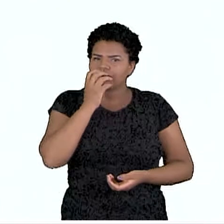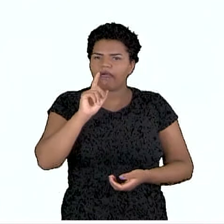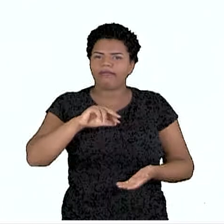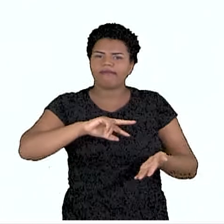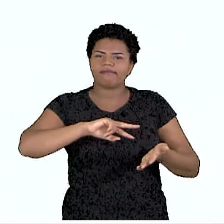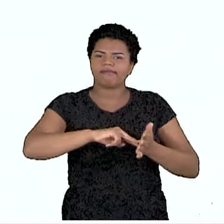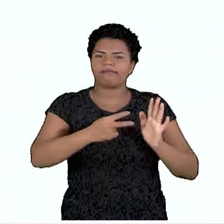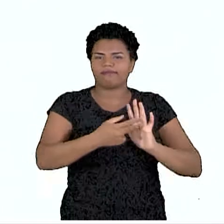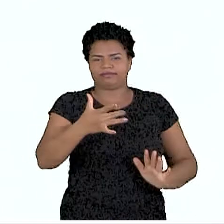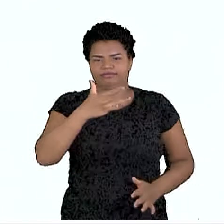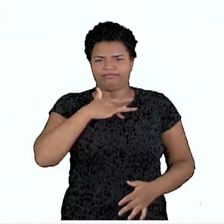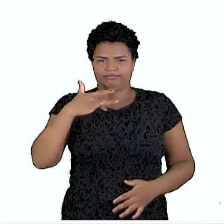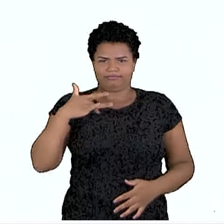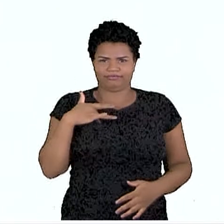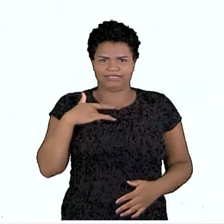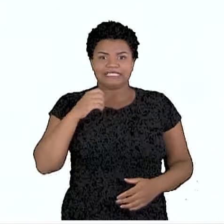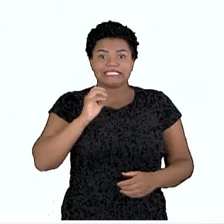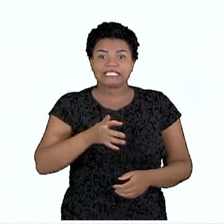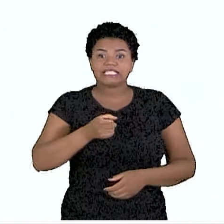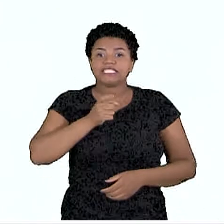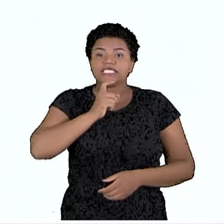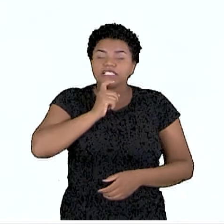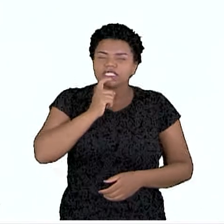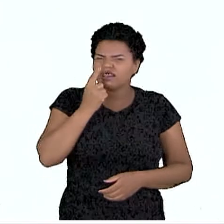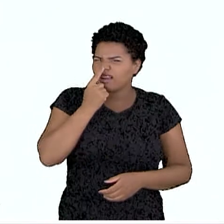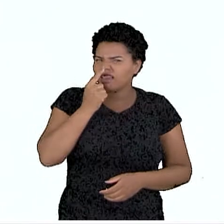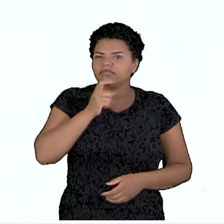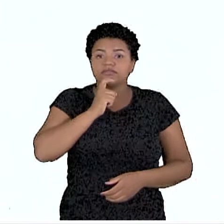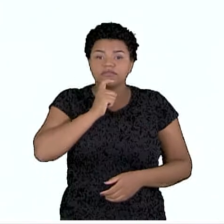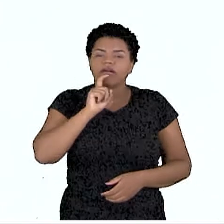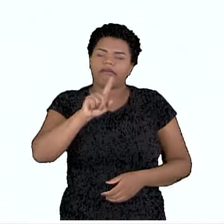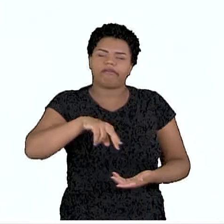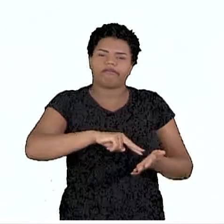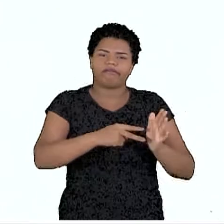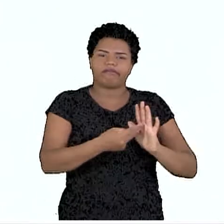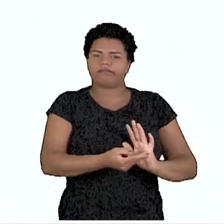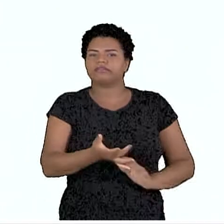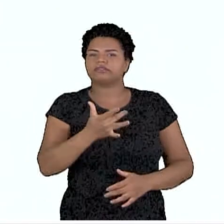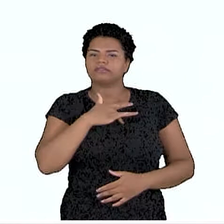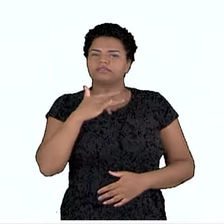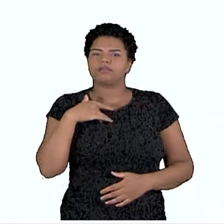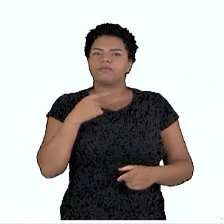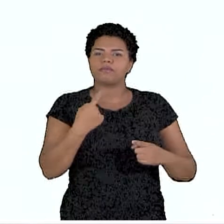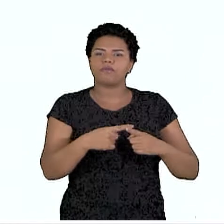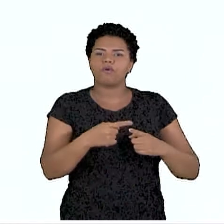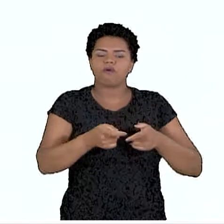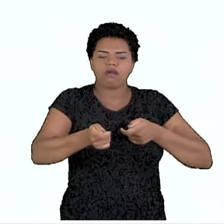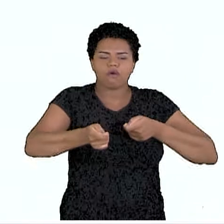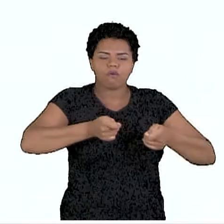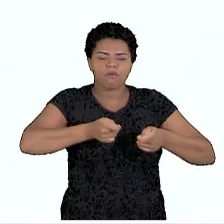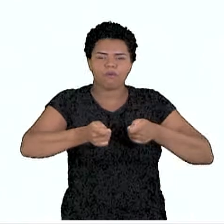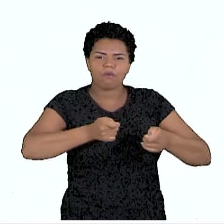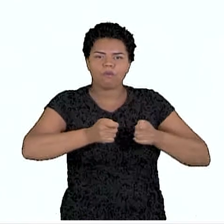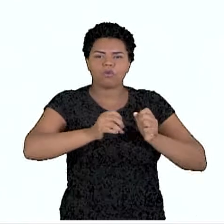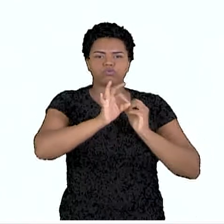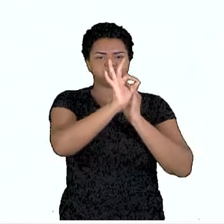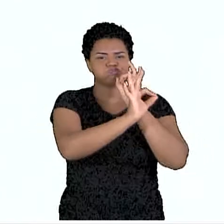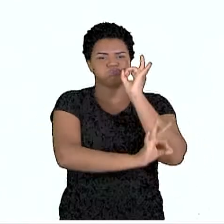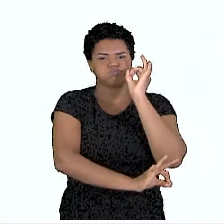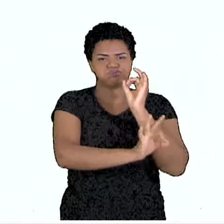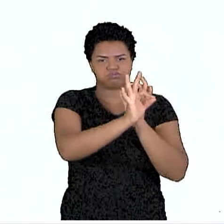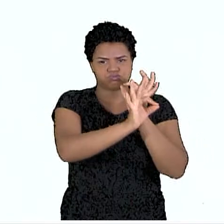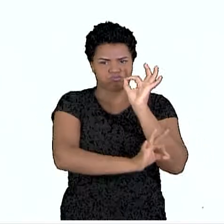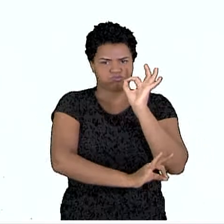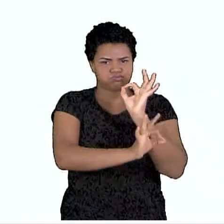saúde. Quando o focinho do cão está gelado, é sinal de saúde, pois eles regulam a temperatura corporal